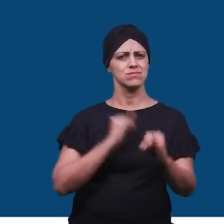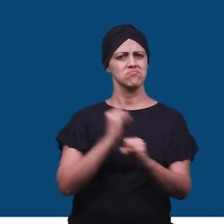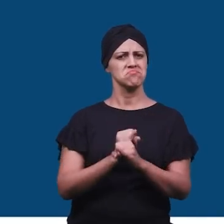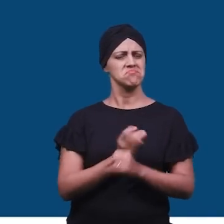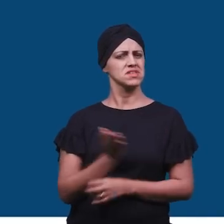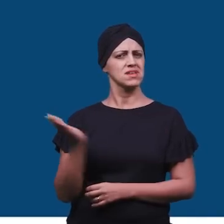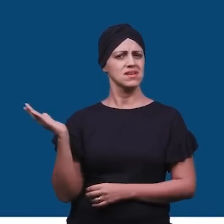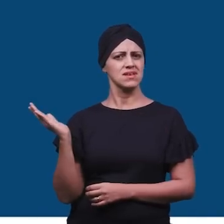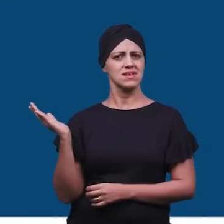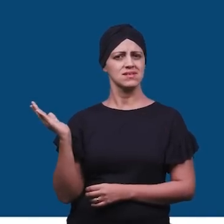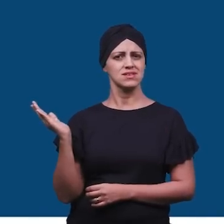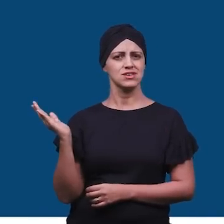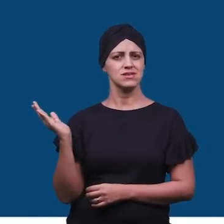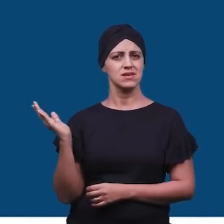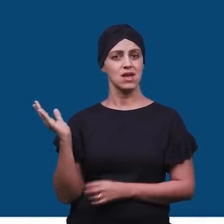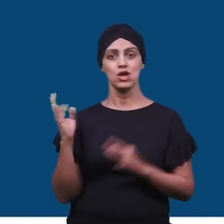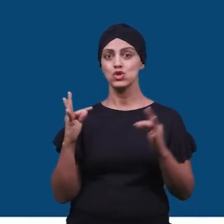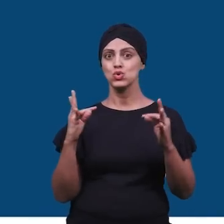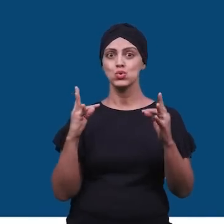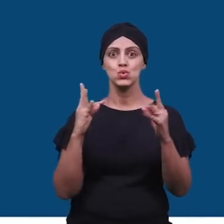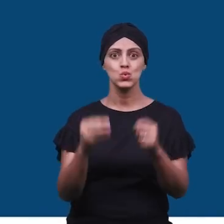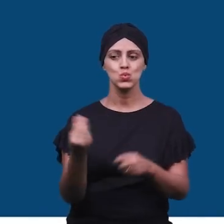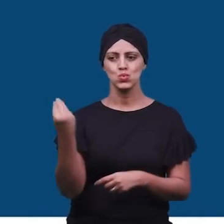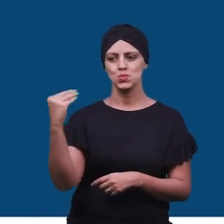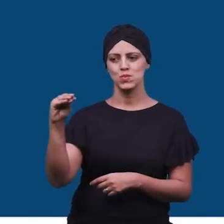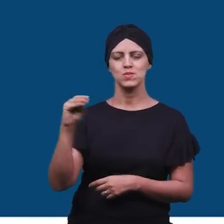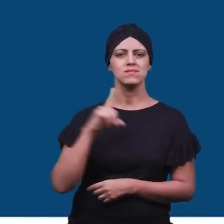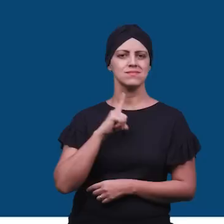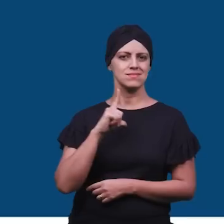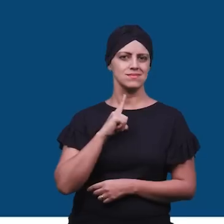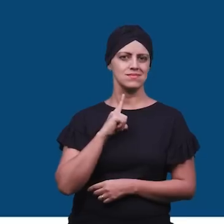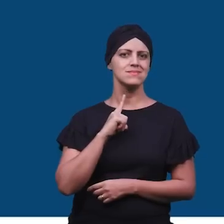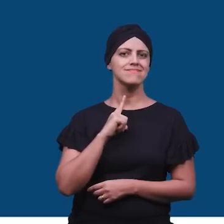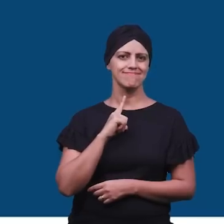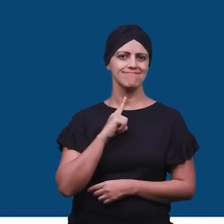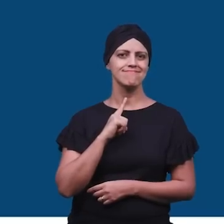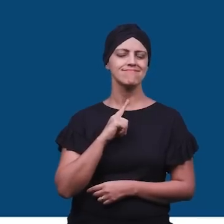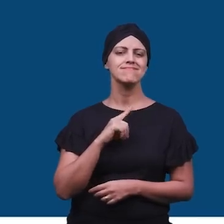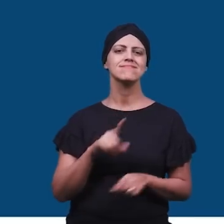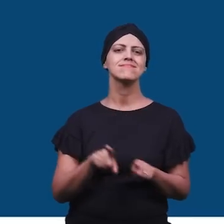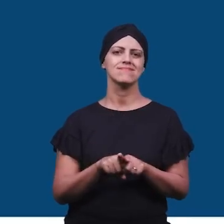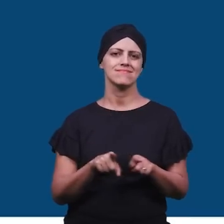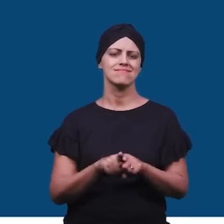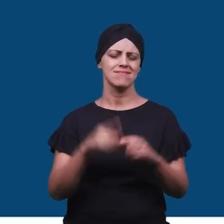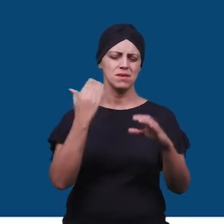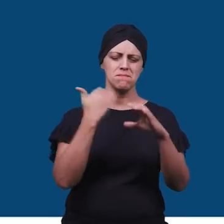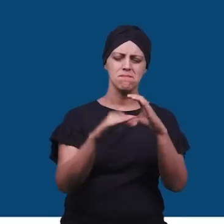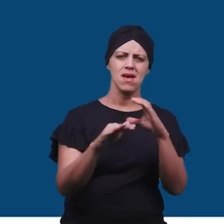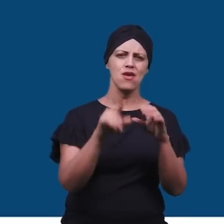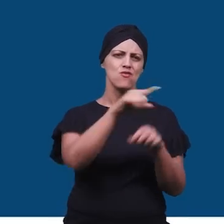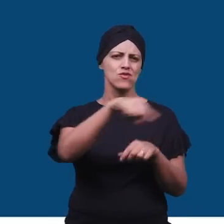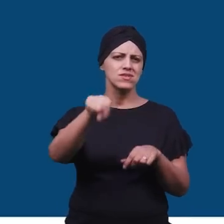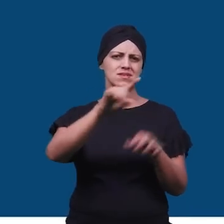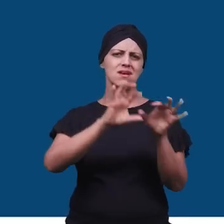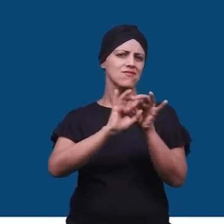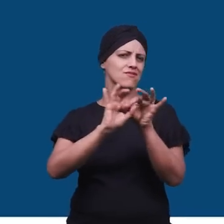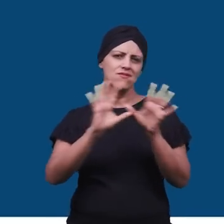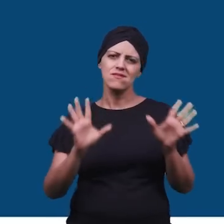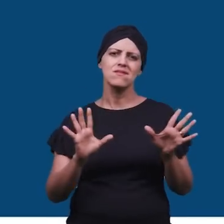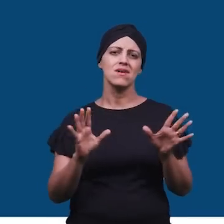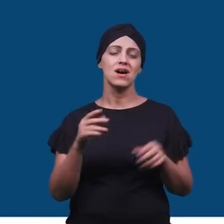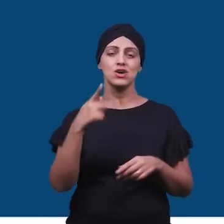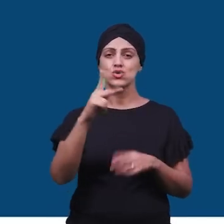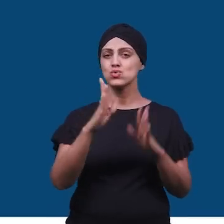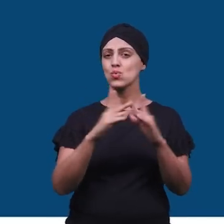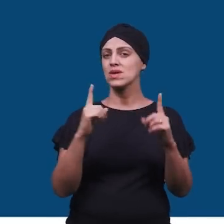Esse site, irmãos, tem todo o trabalho está lá, viu? Nós temos aqui o e-mail, e os irmãos fiquem à vontade,